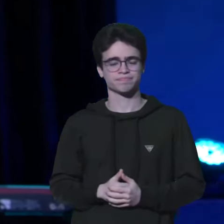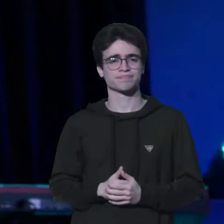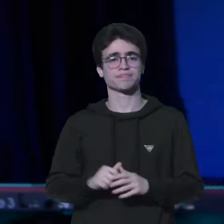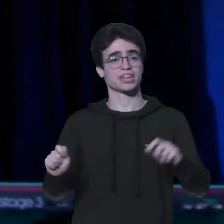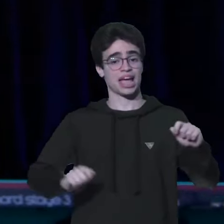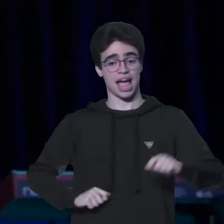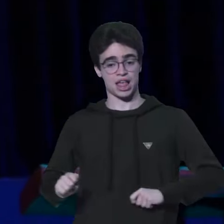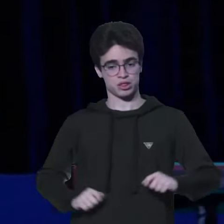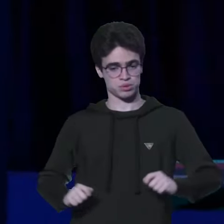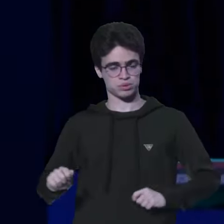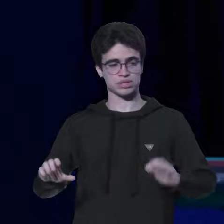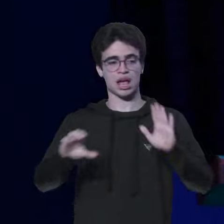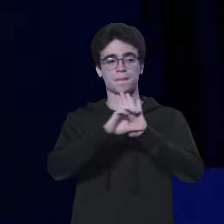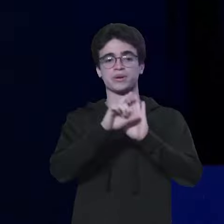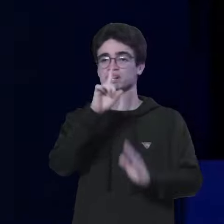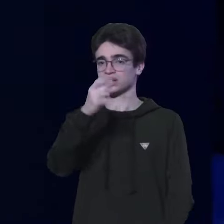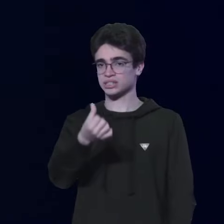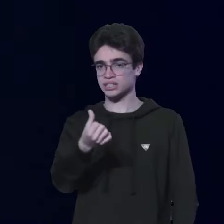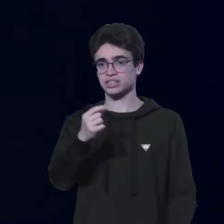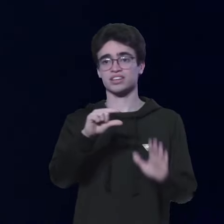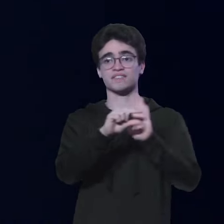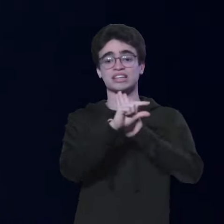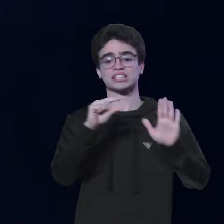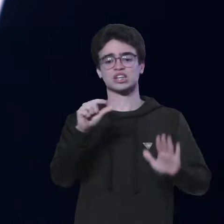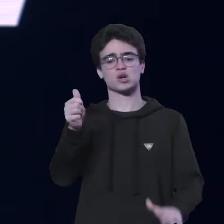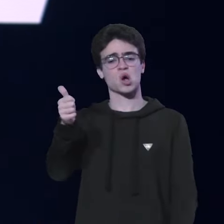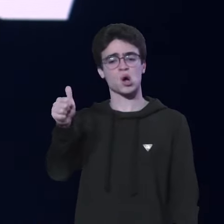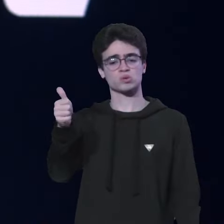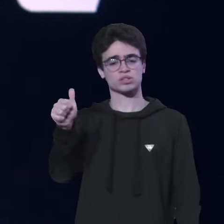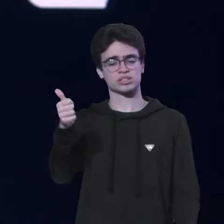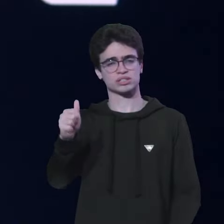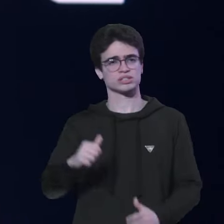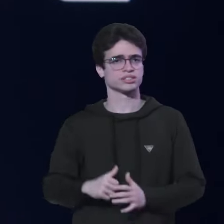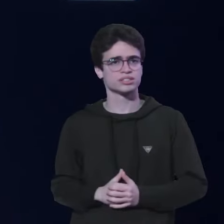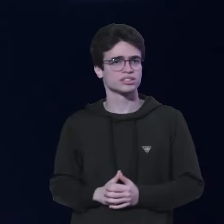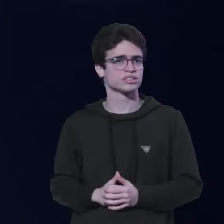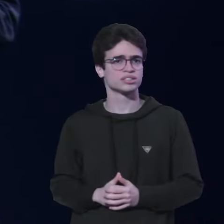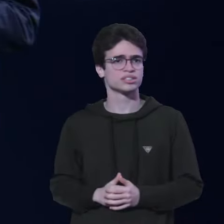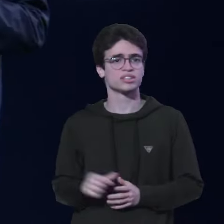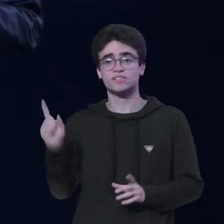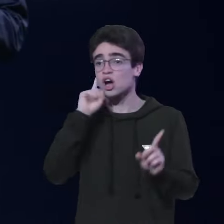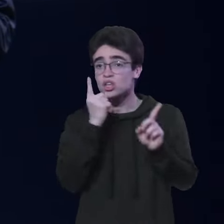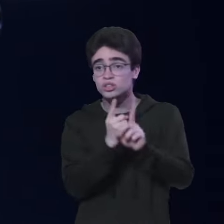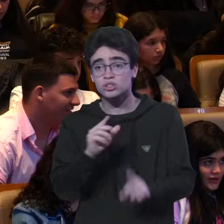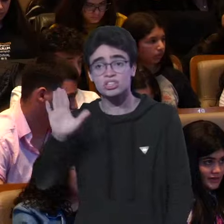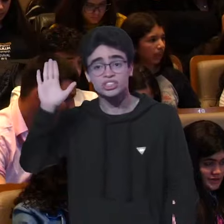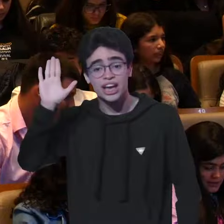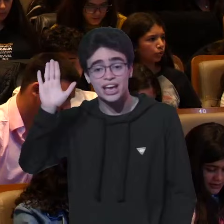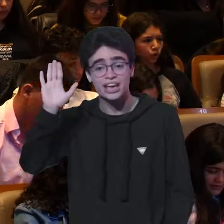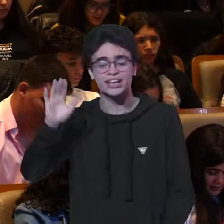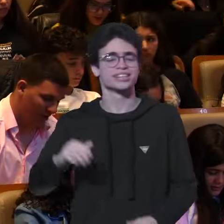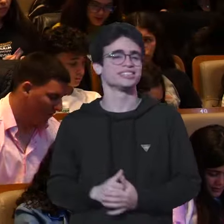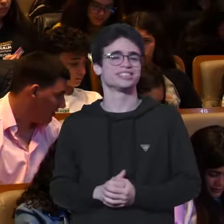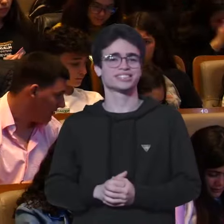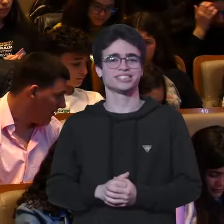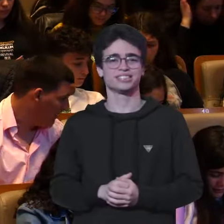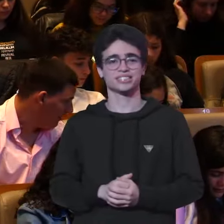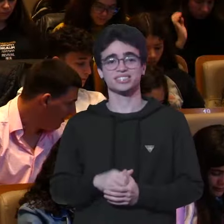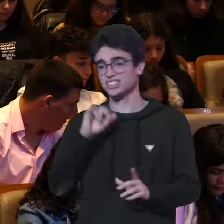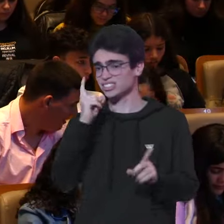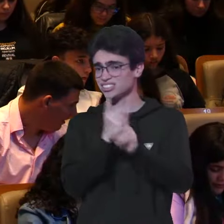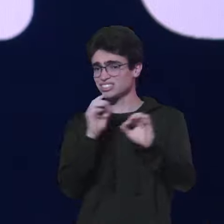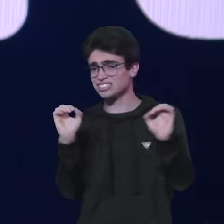Atos, capítulo 16, versículo 11. Quem achou, diga achei. Quem